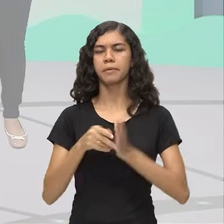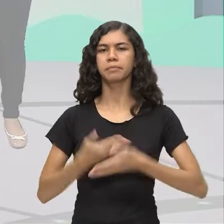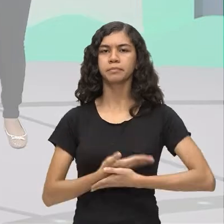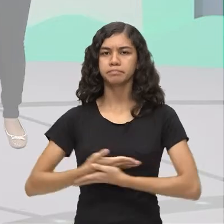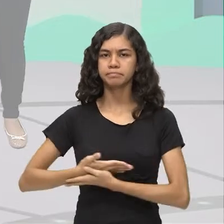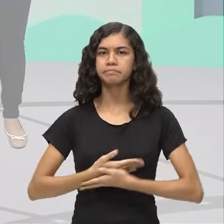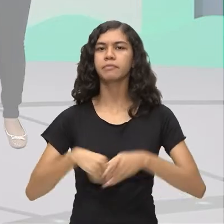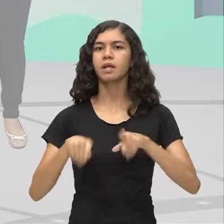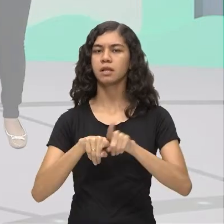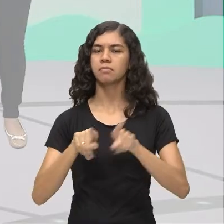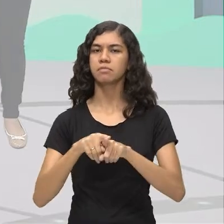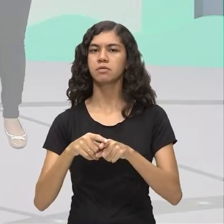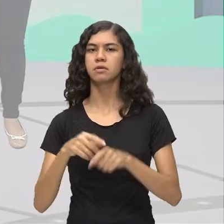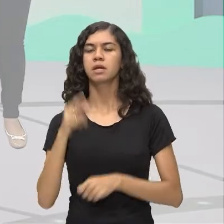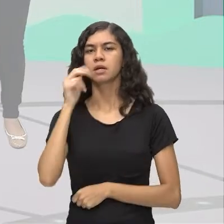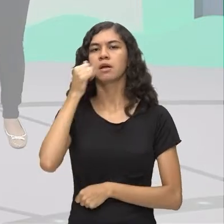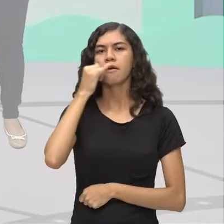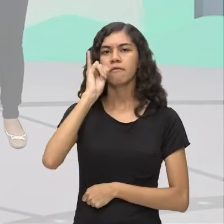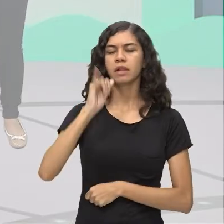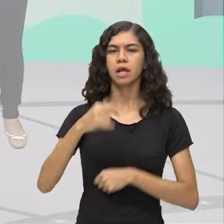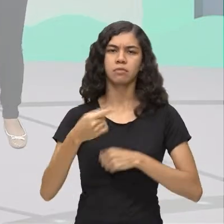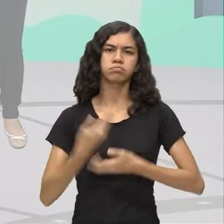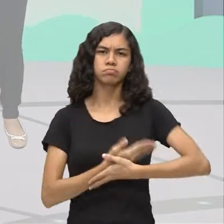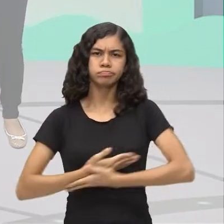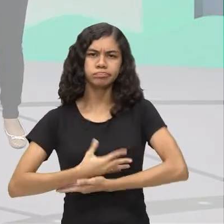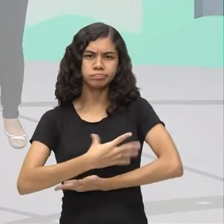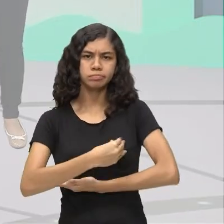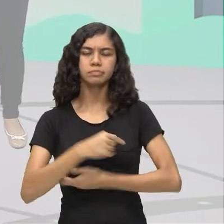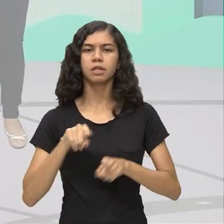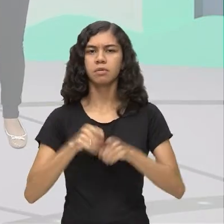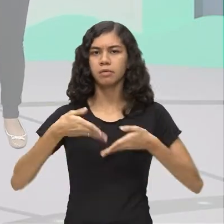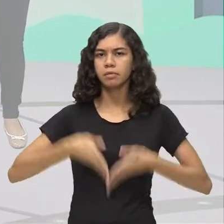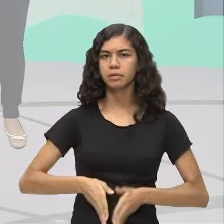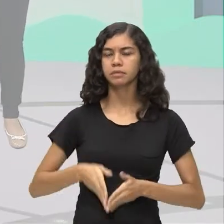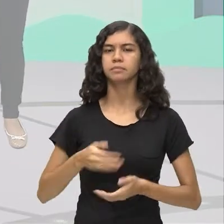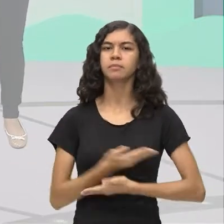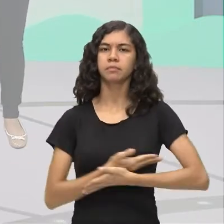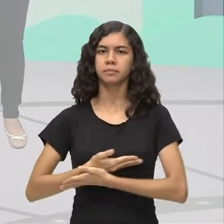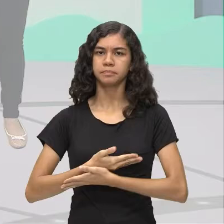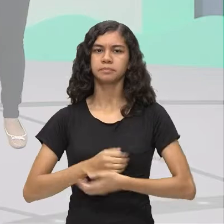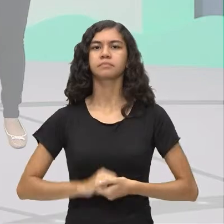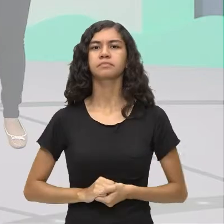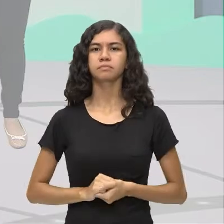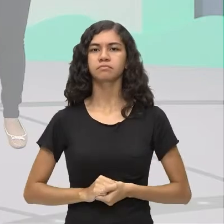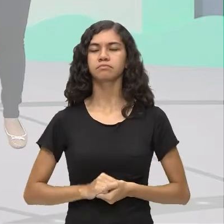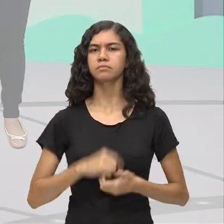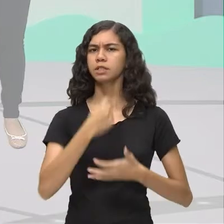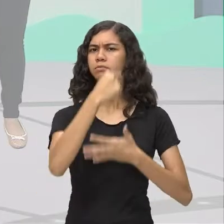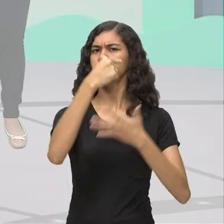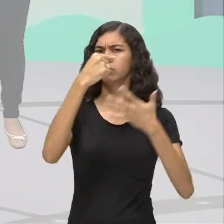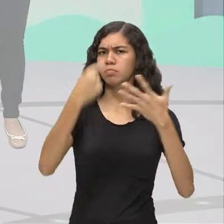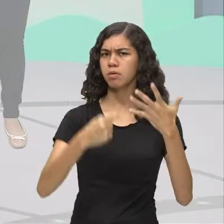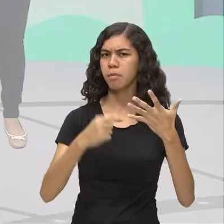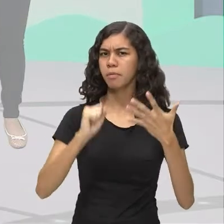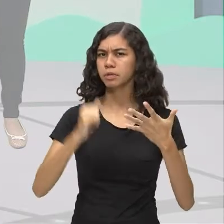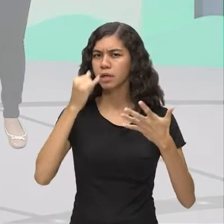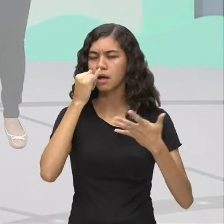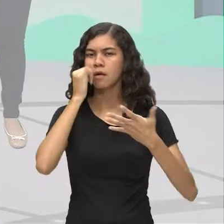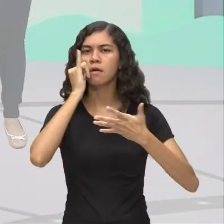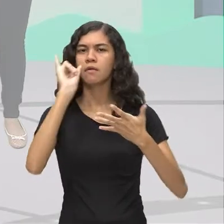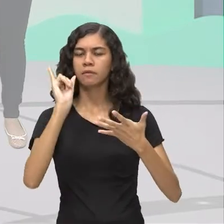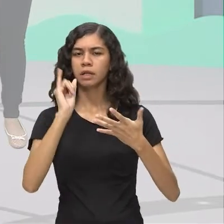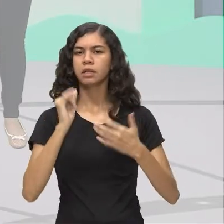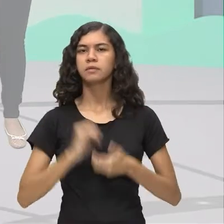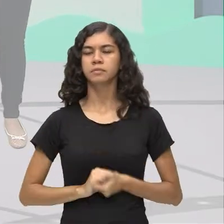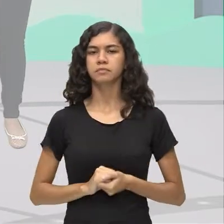também evitar a amamentação após o nascimento. E aí, entre as opções eficazes nesse combate e a prevenção, não